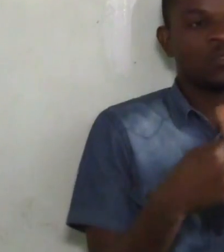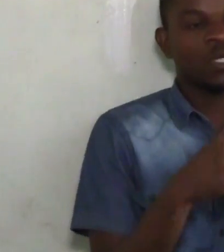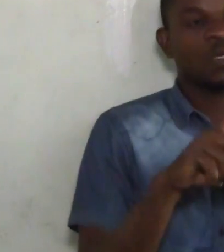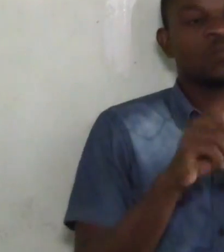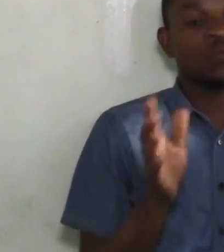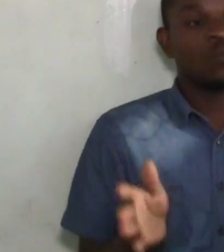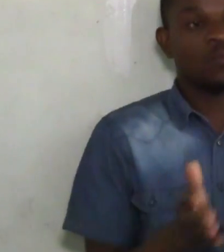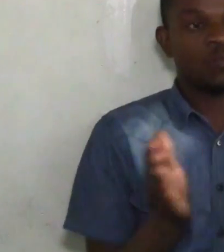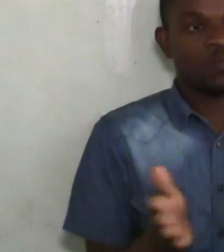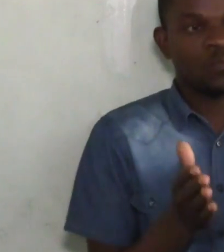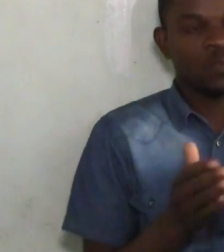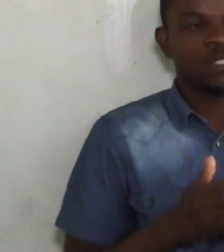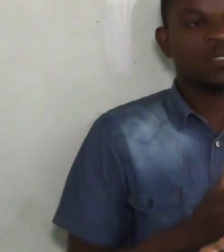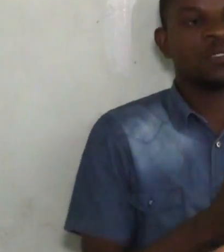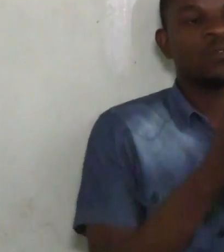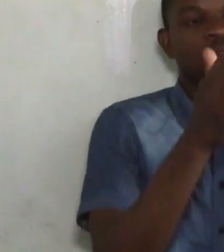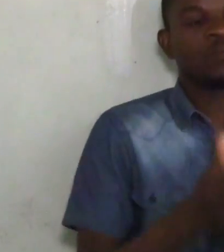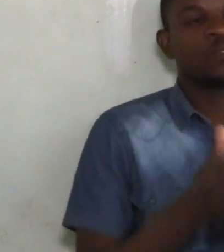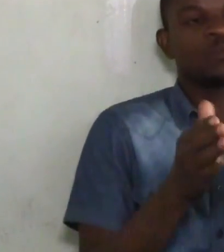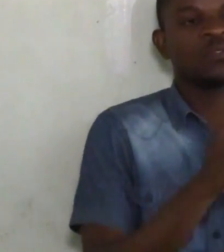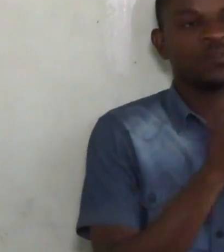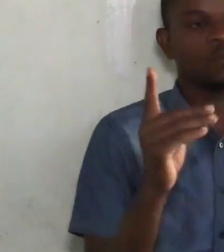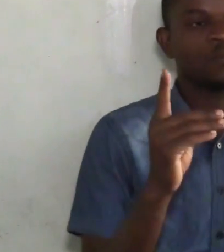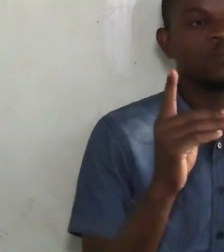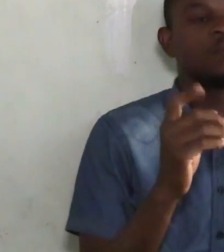promoção e o direito das pessoas com deficiência.